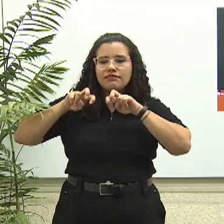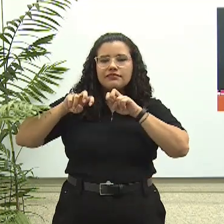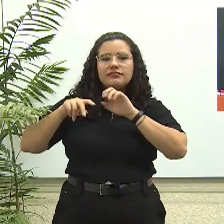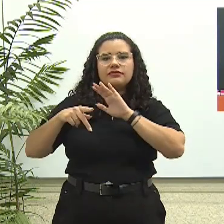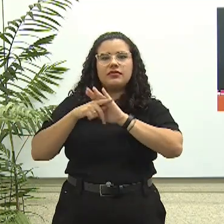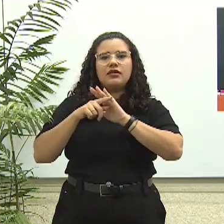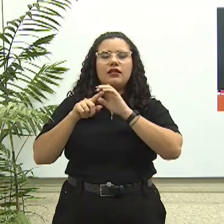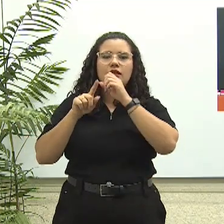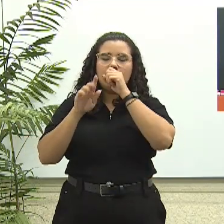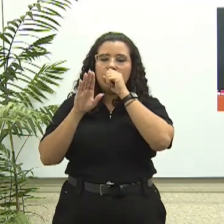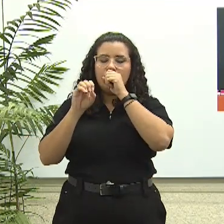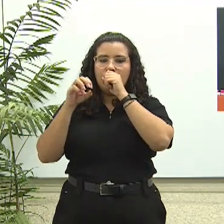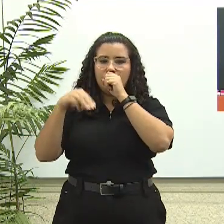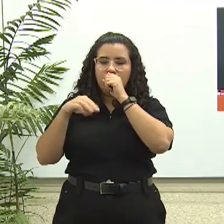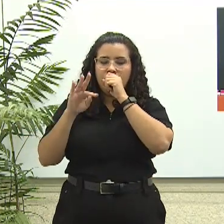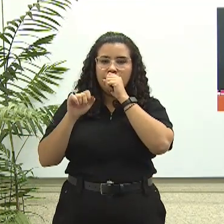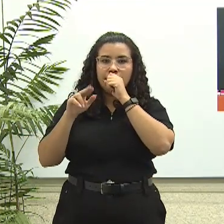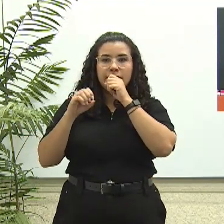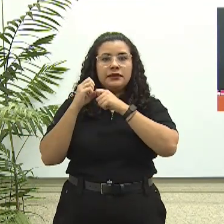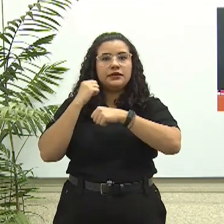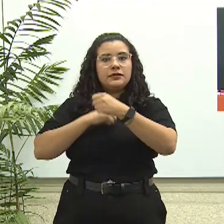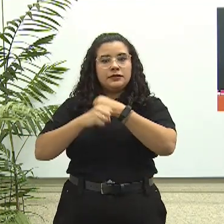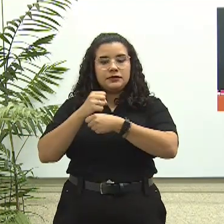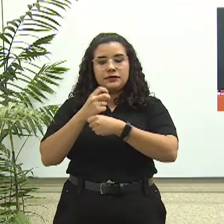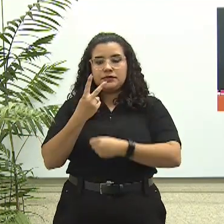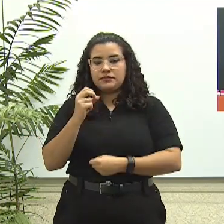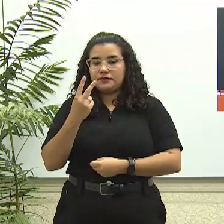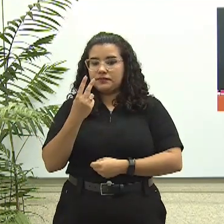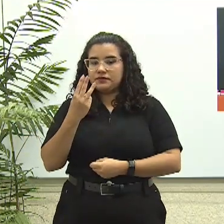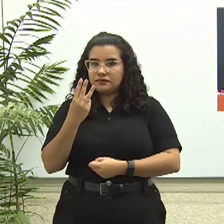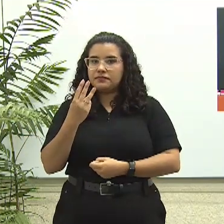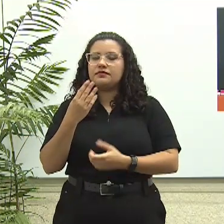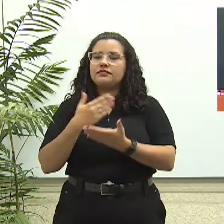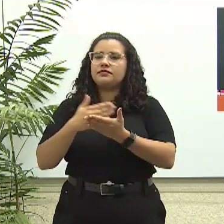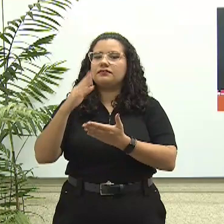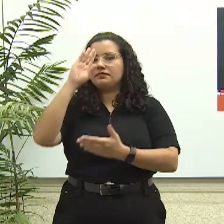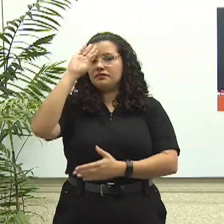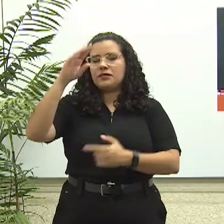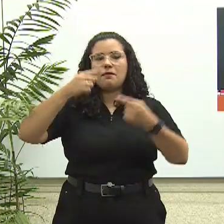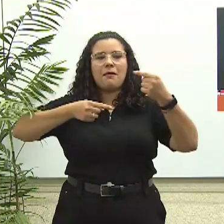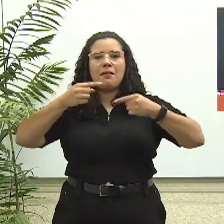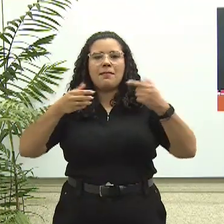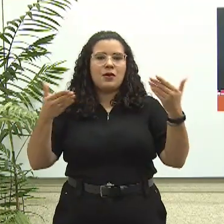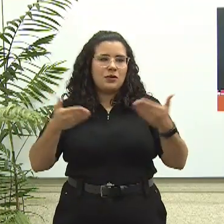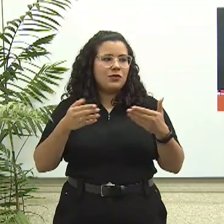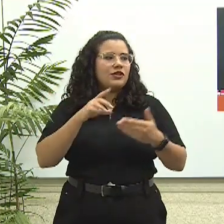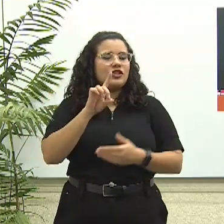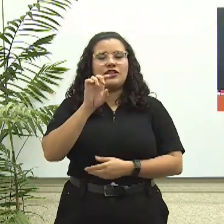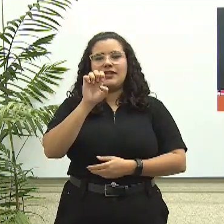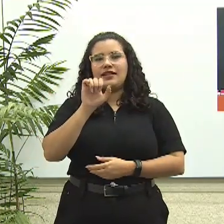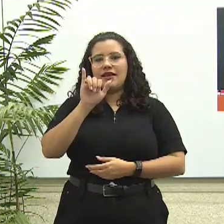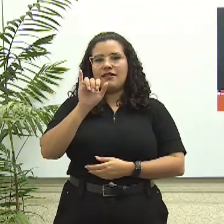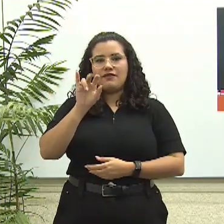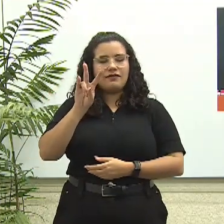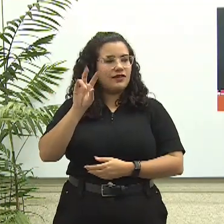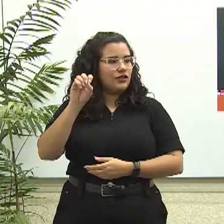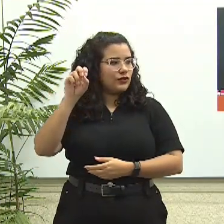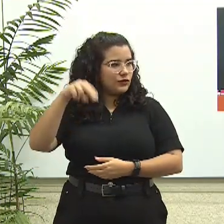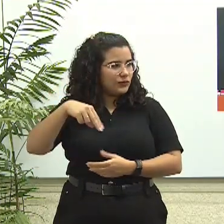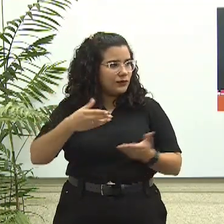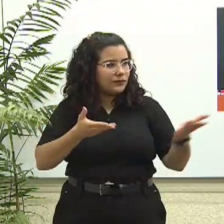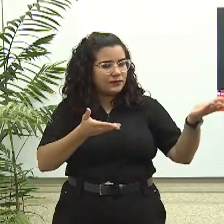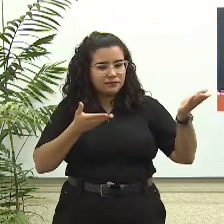lançado pela bo tempo em 2023 e centro dessa discussão de hoje davon Faustino por